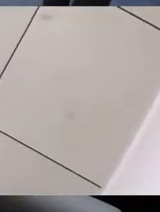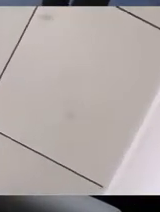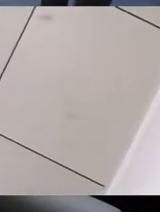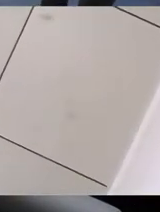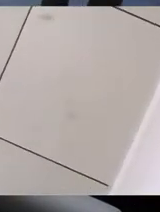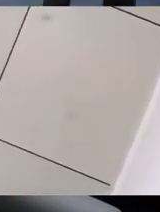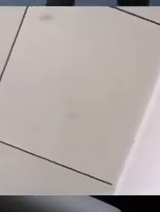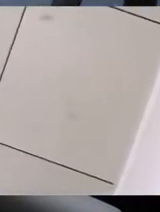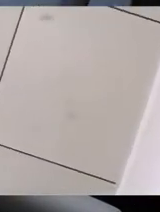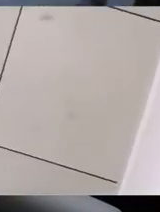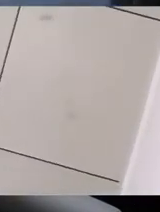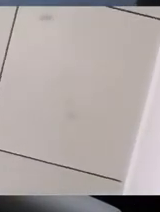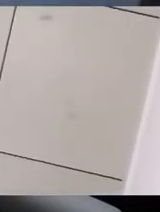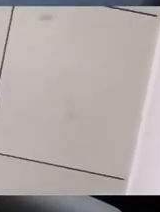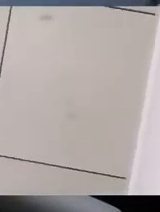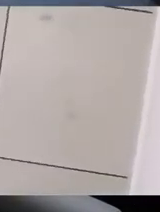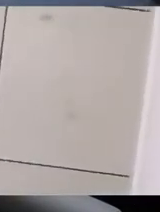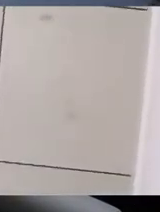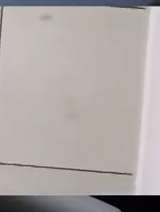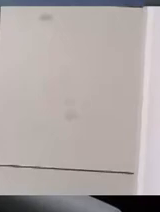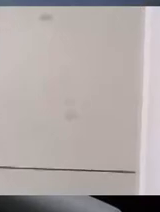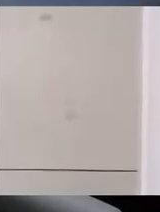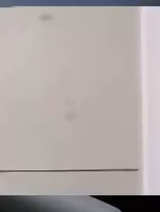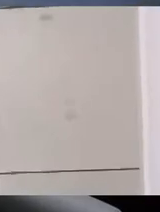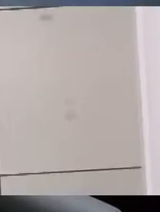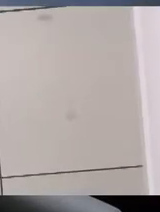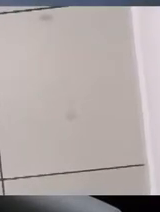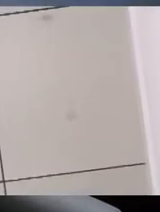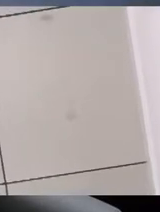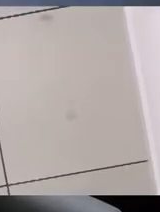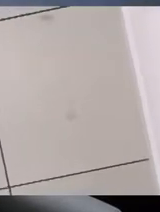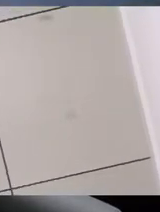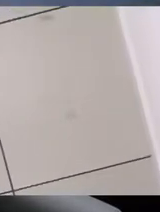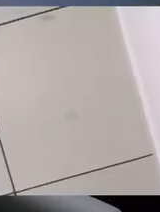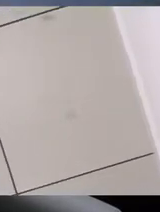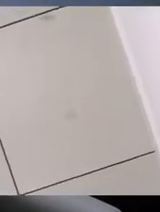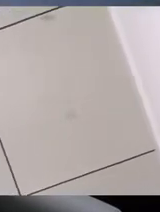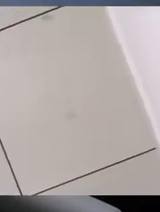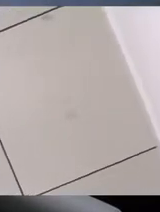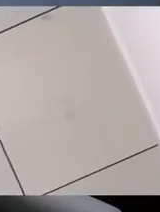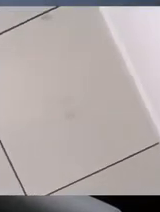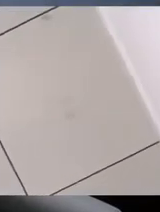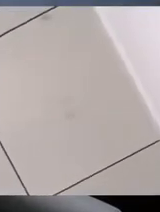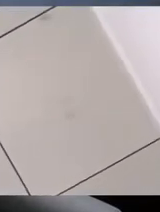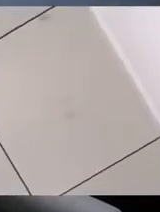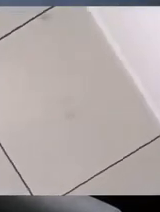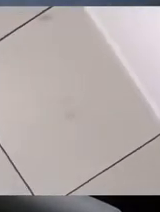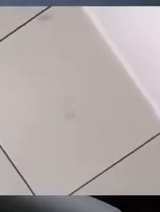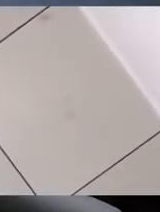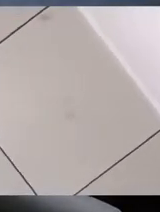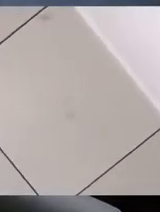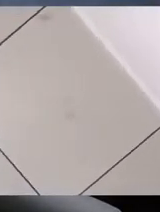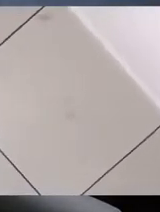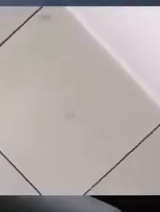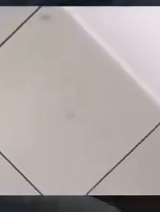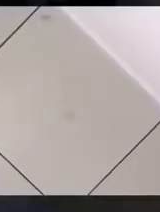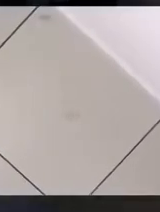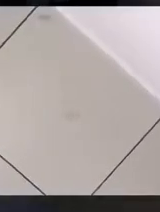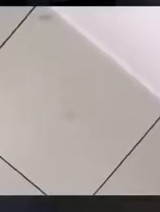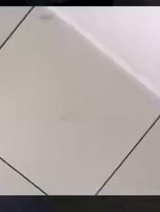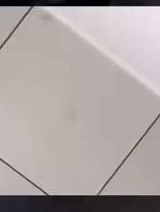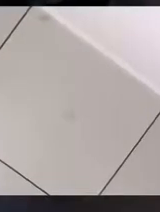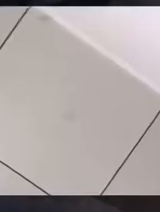e vamos corte de recursos Thomas perseguições e no período recente contra uma série de exonerações de quadros técnicos